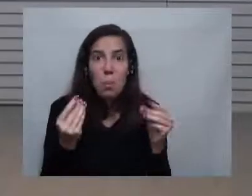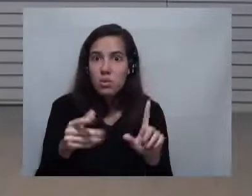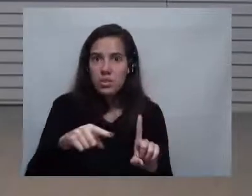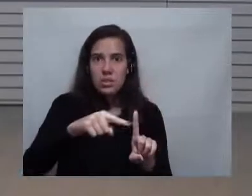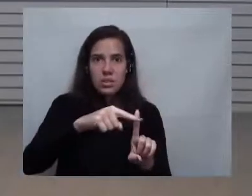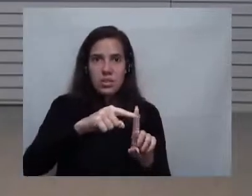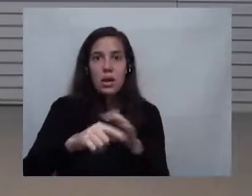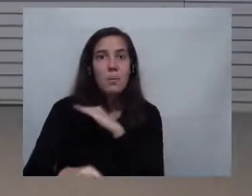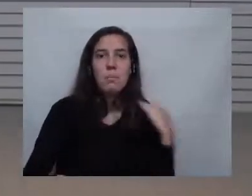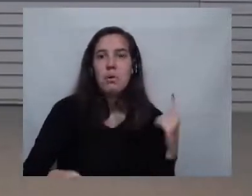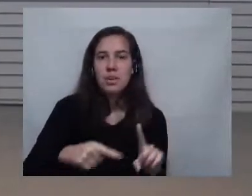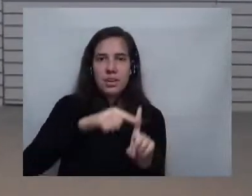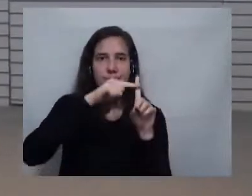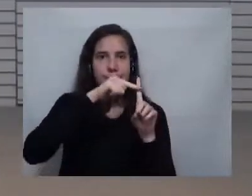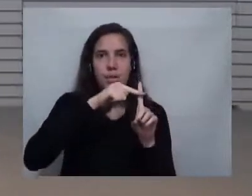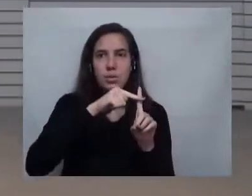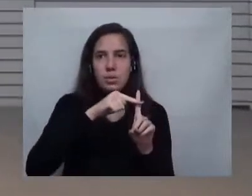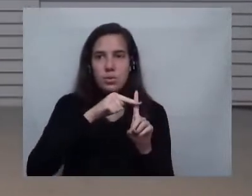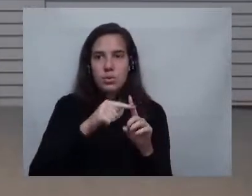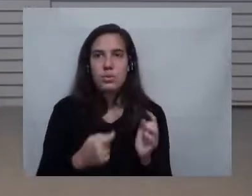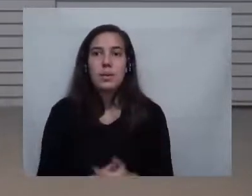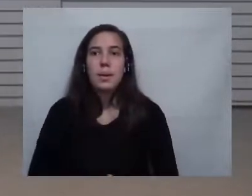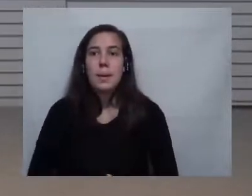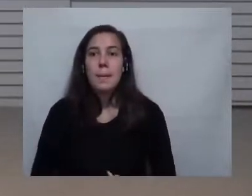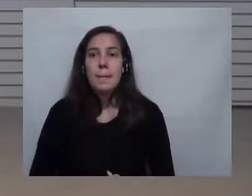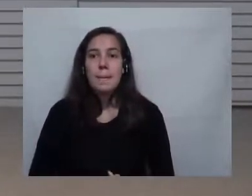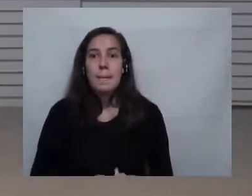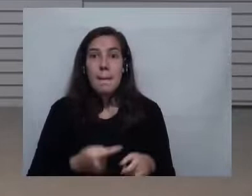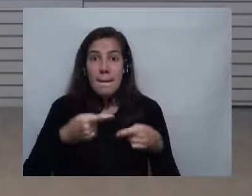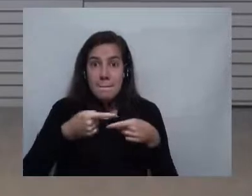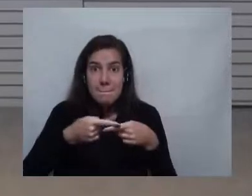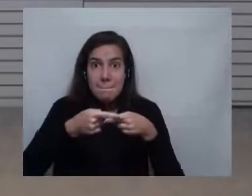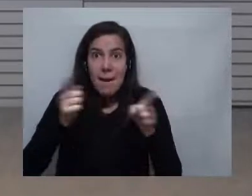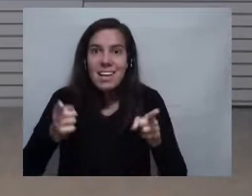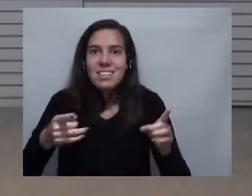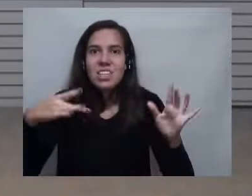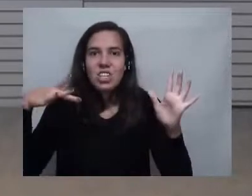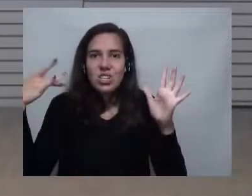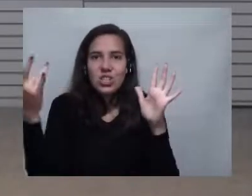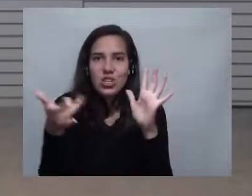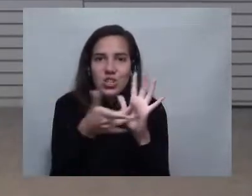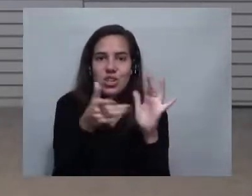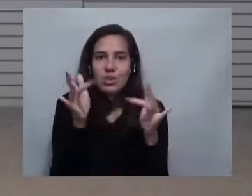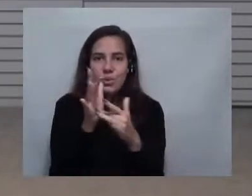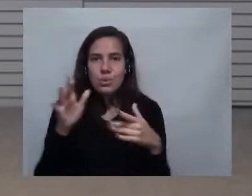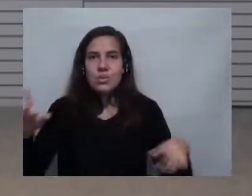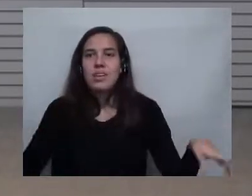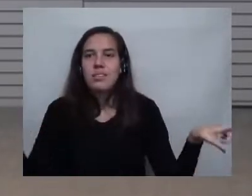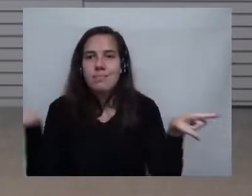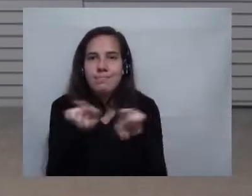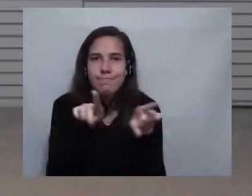Ah e não tinha condição e esse tal Jesus de Nazaré